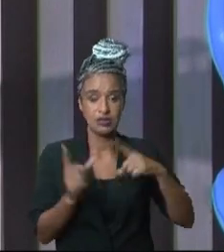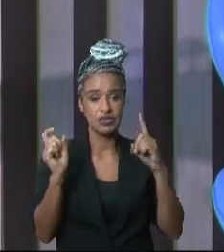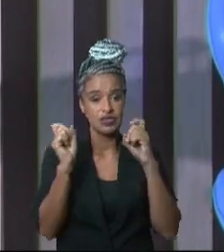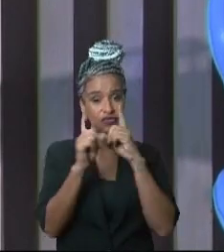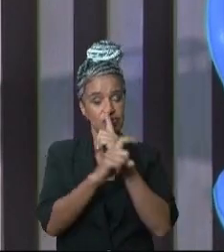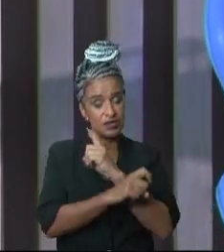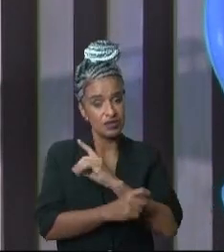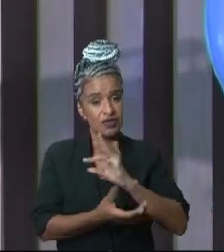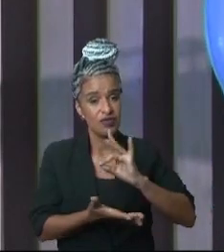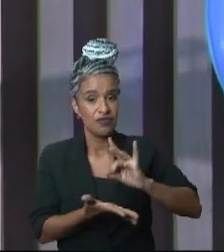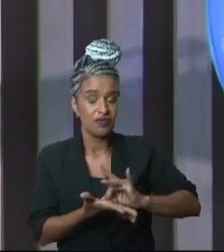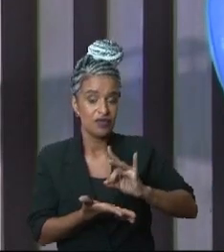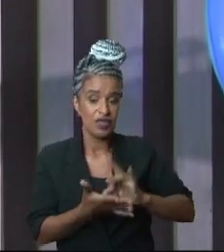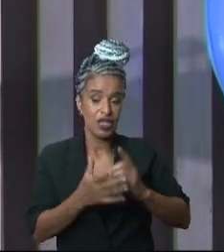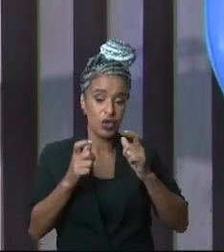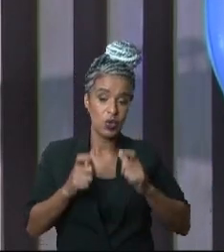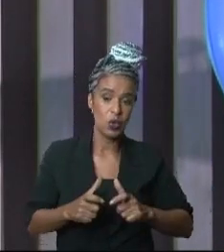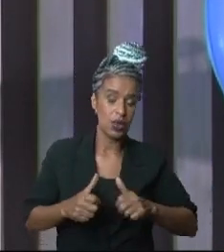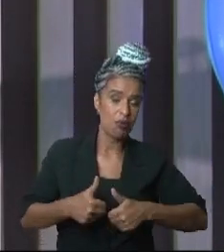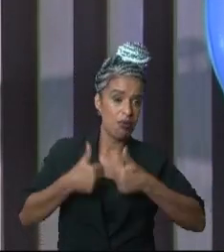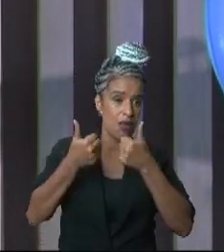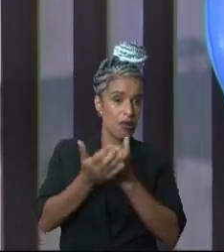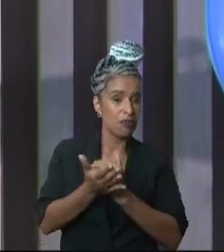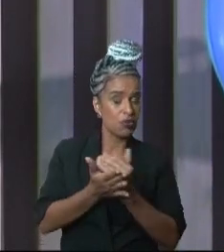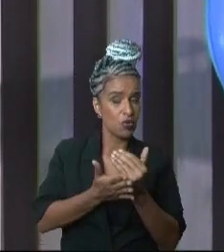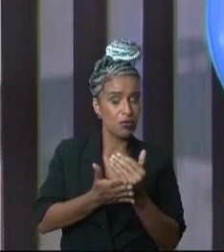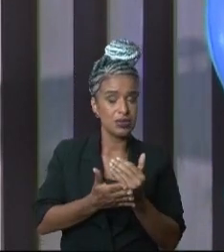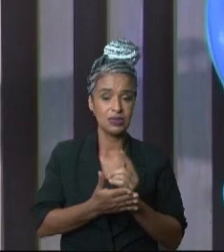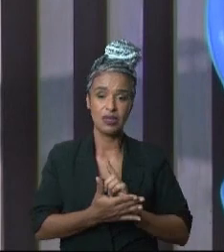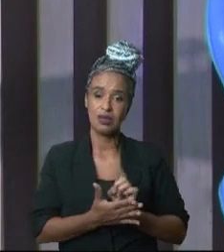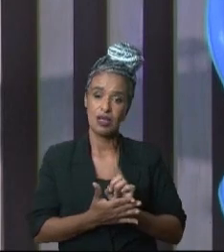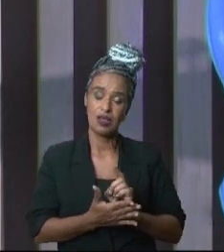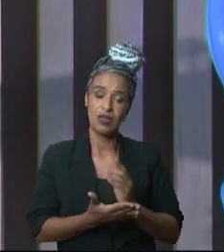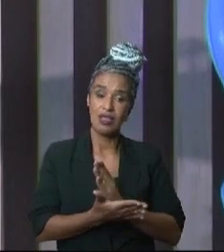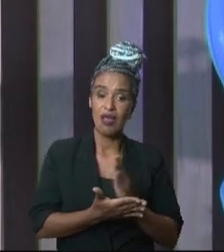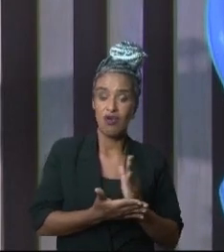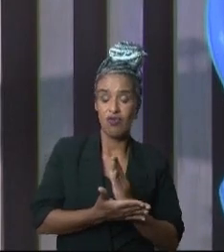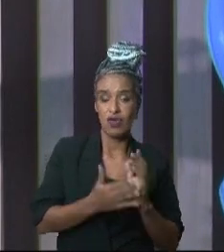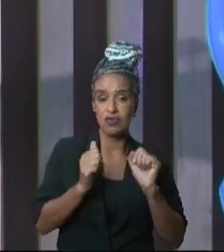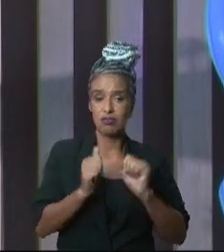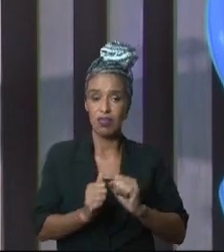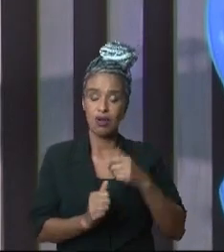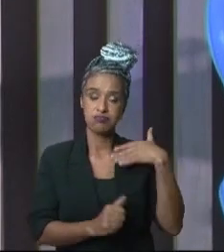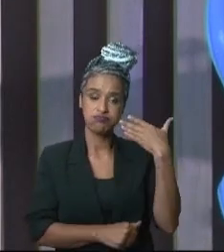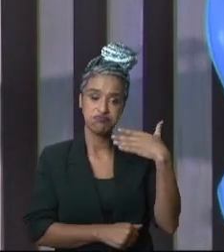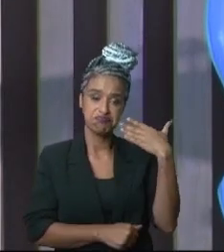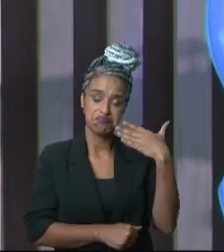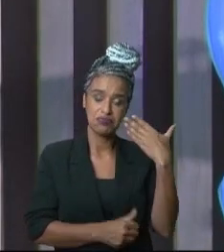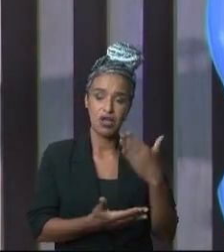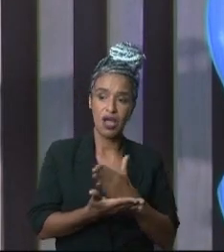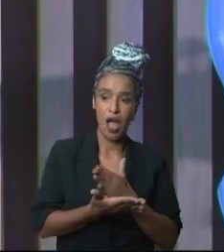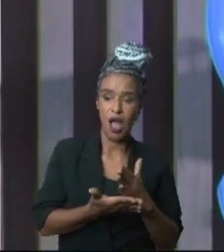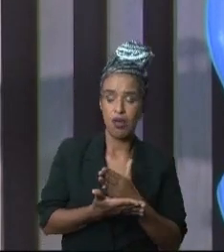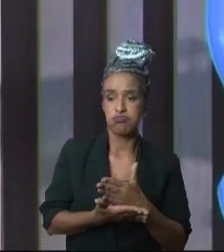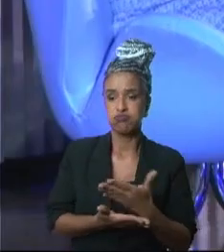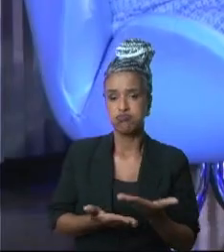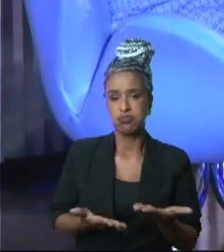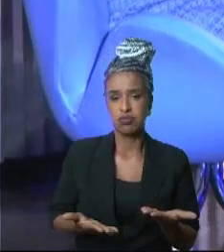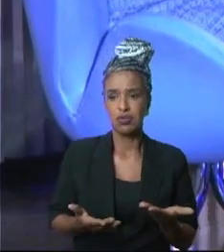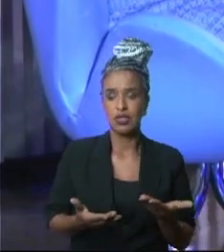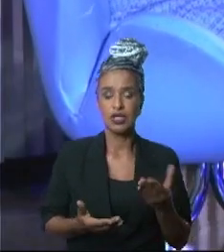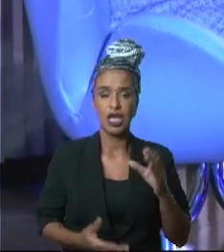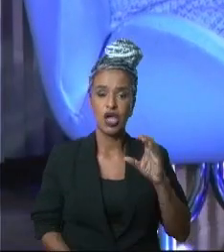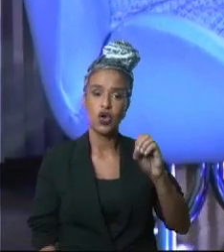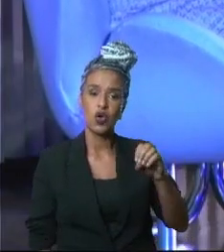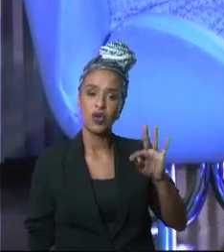realmente não um lugar ideal para começar. Talvez eu possa falar algumas palavras, como podemos ver na